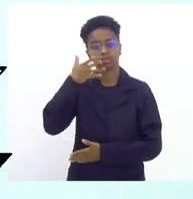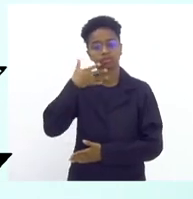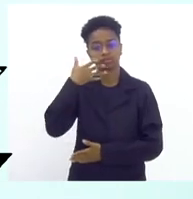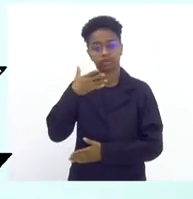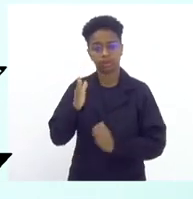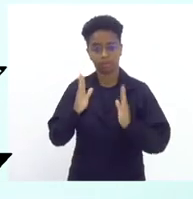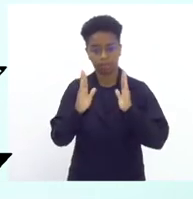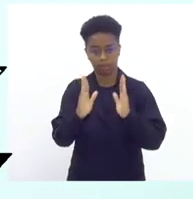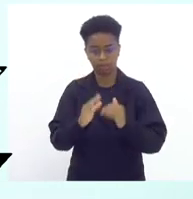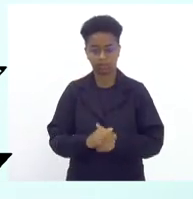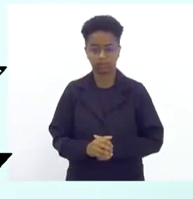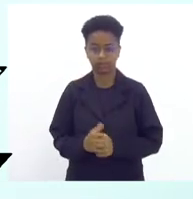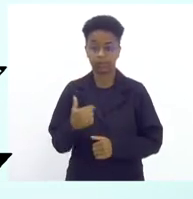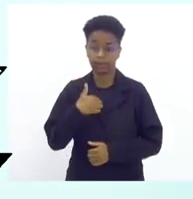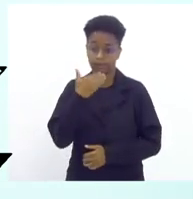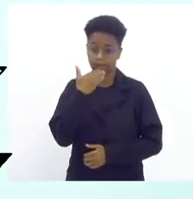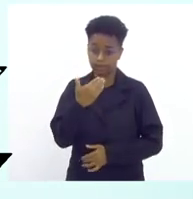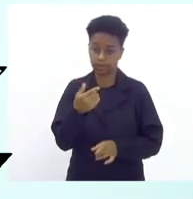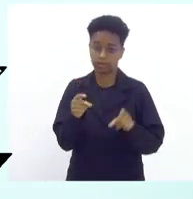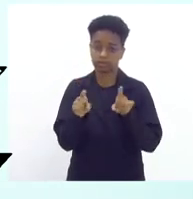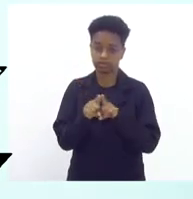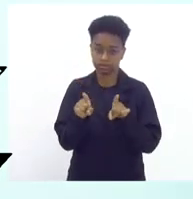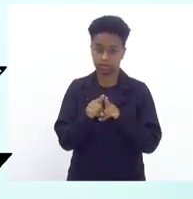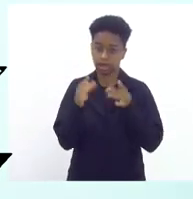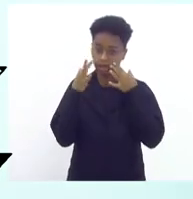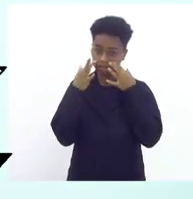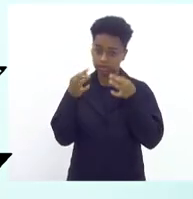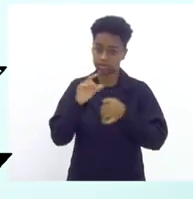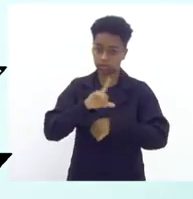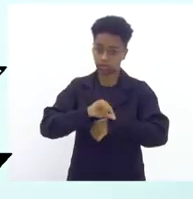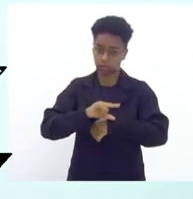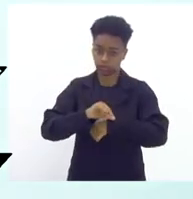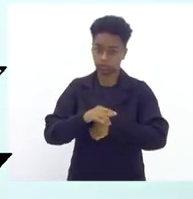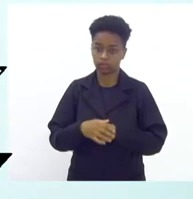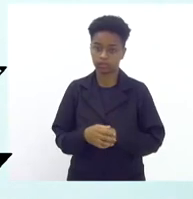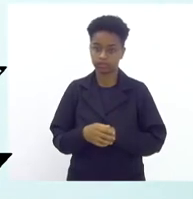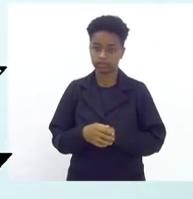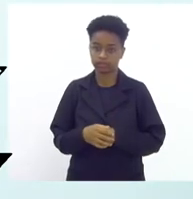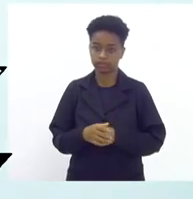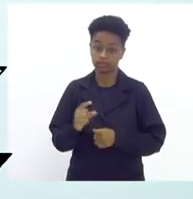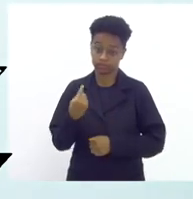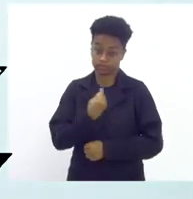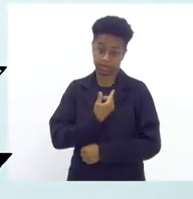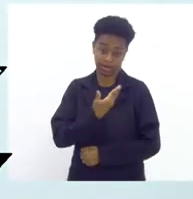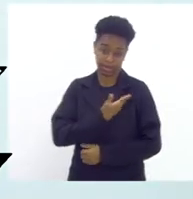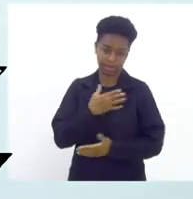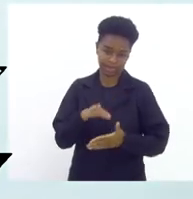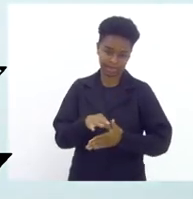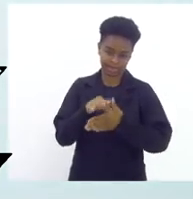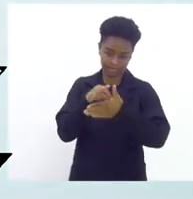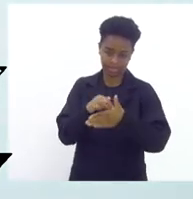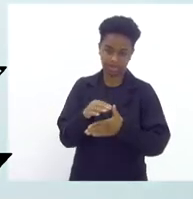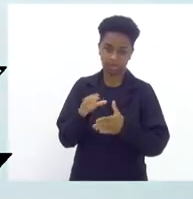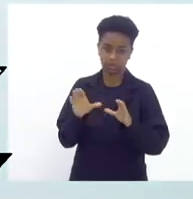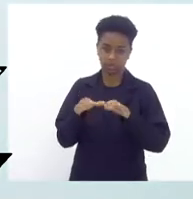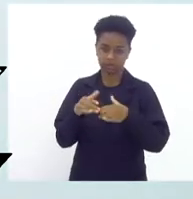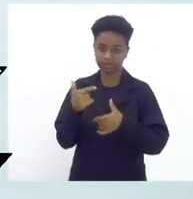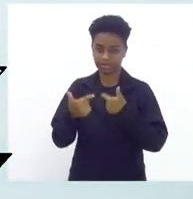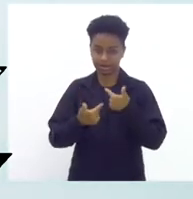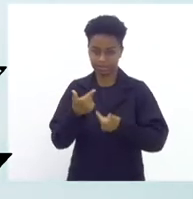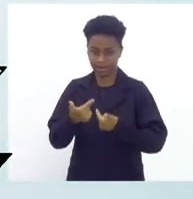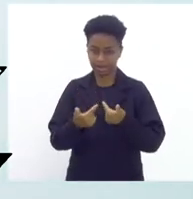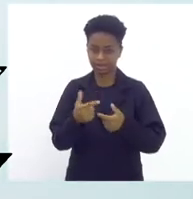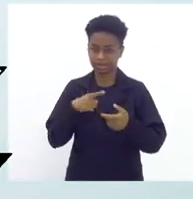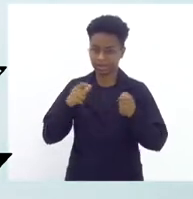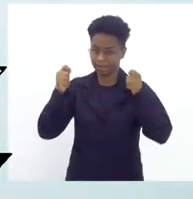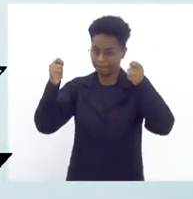Peço também atenção ao tempo a nossa liderança do GT de refúgio tá ali com